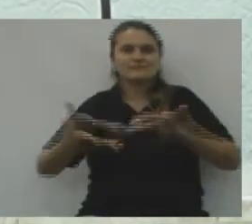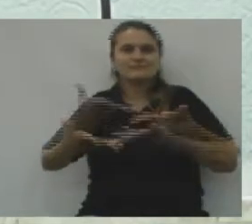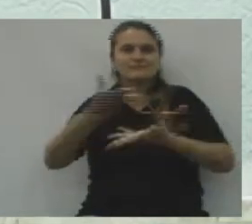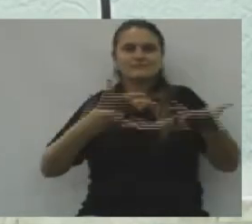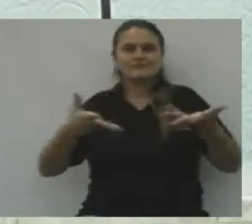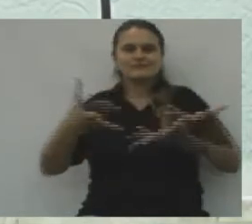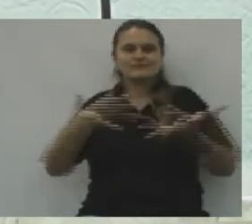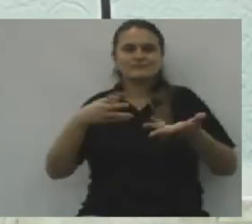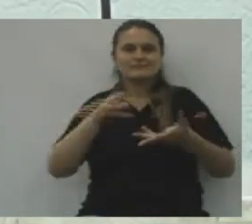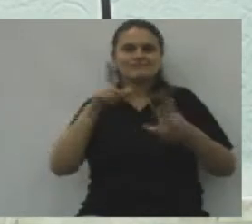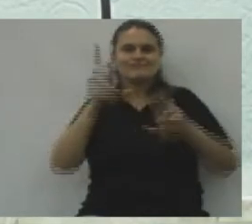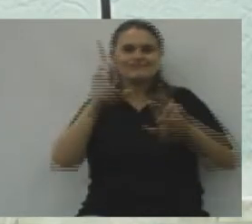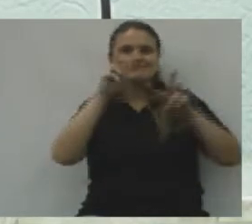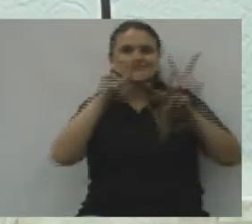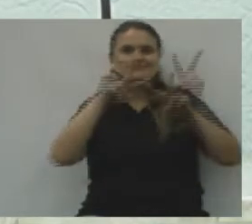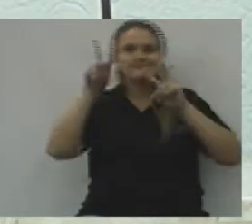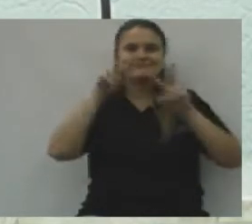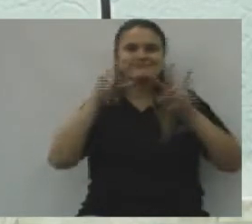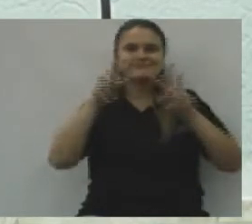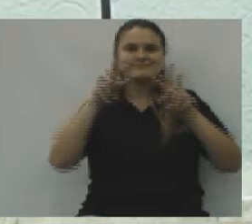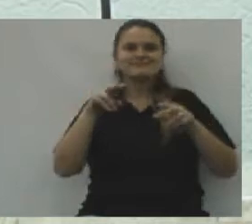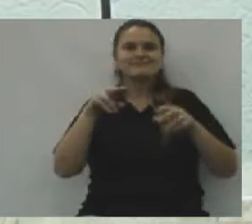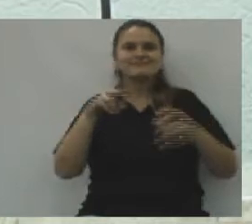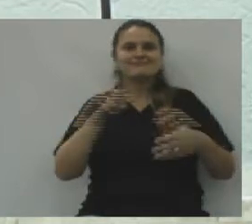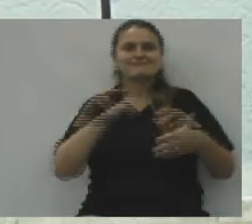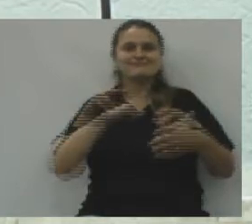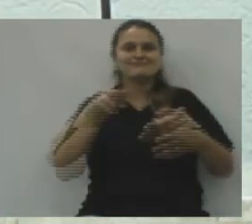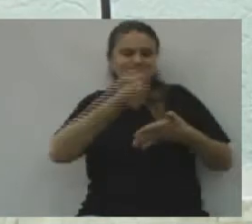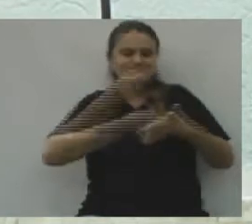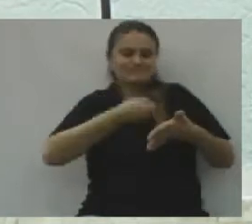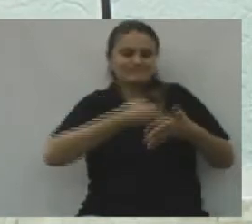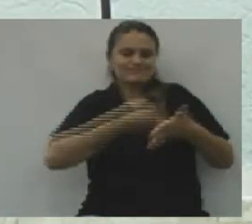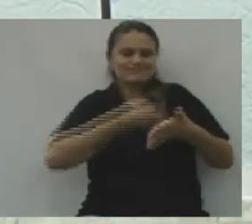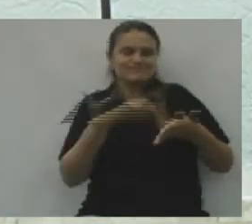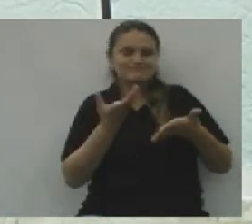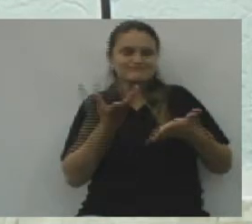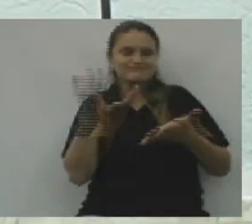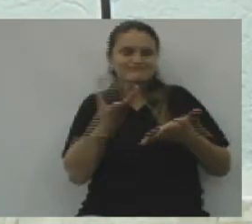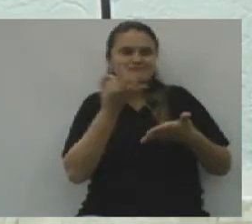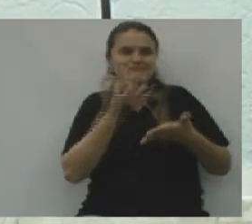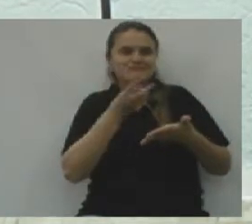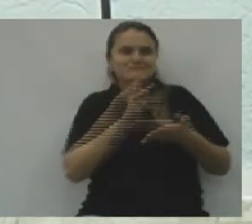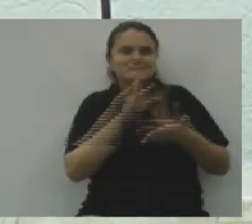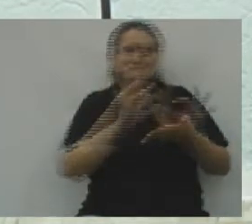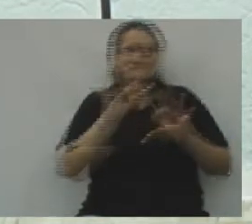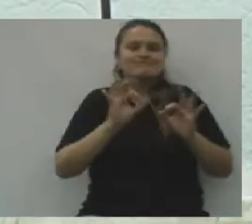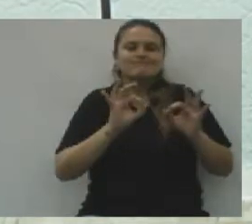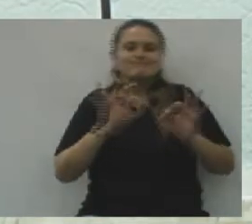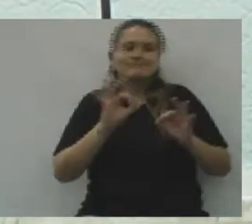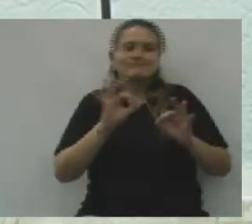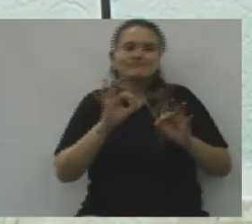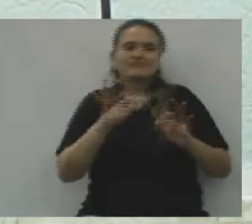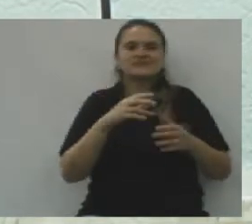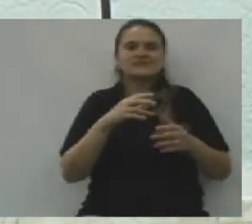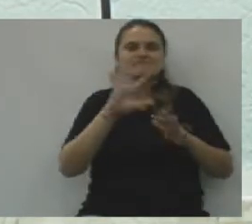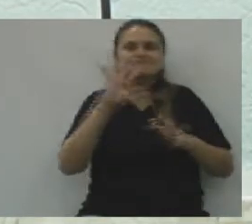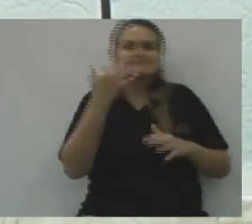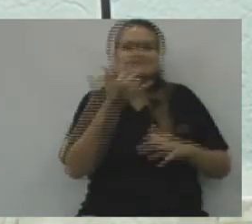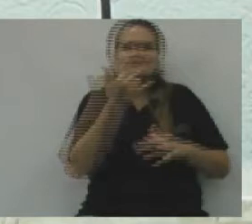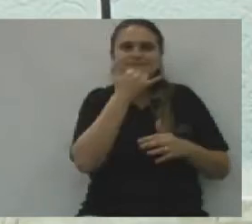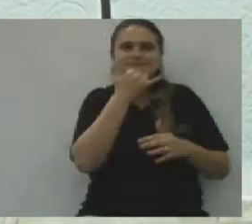único olhar. Que cobra de si a perfeição e vive arrumando desculpas para os erros daqueles a quem